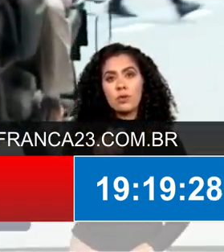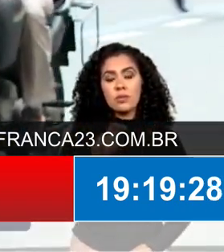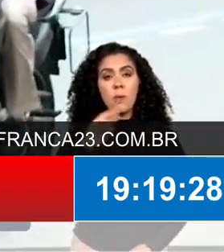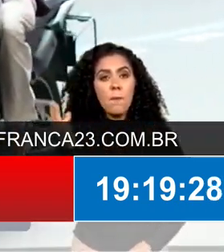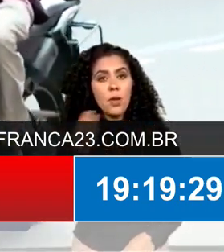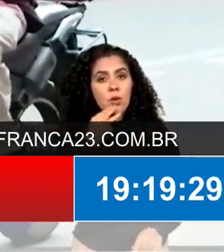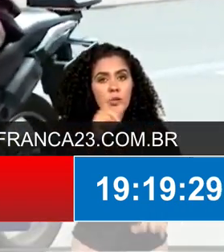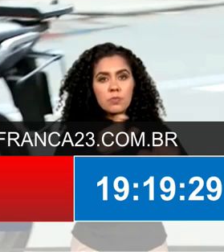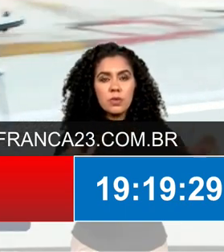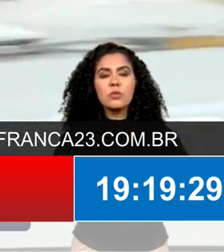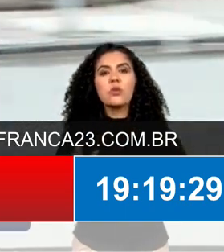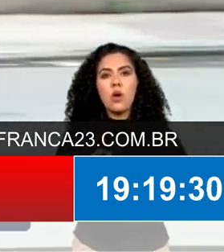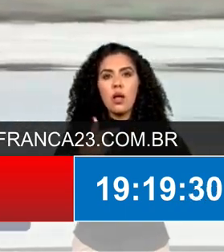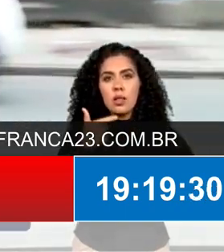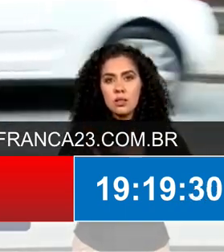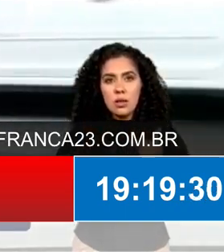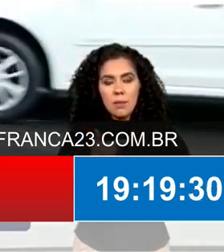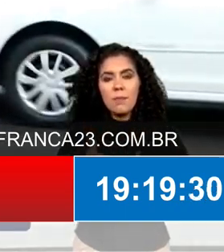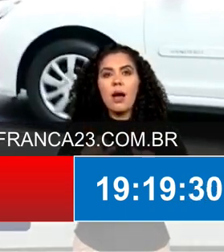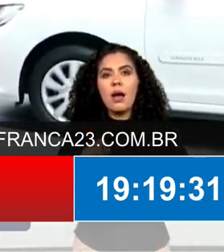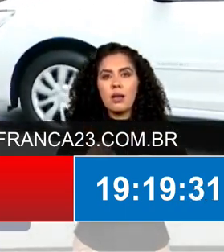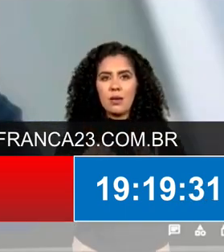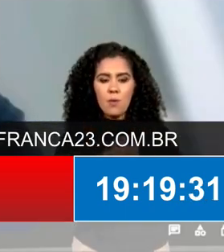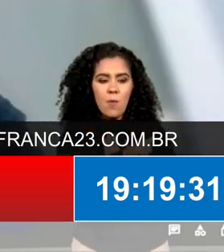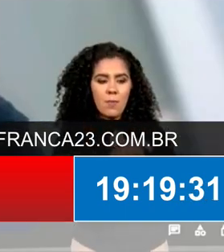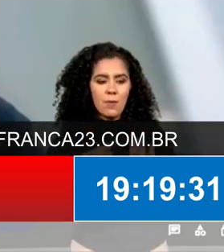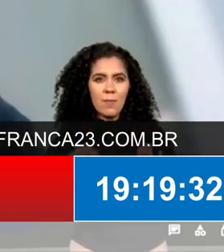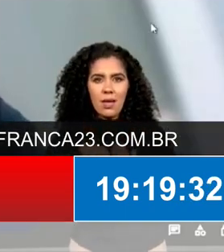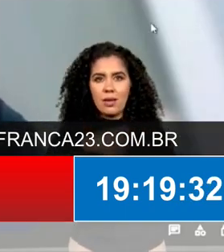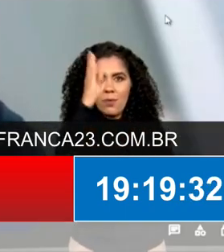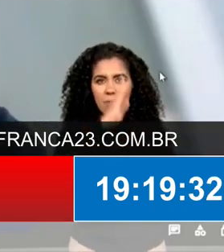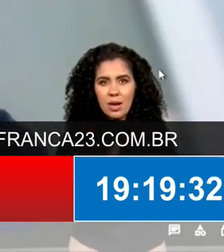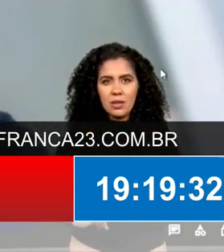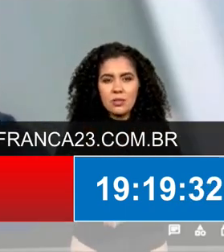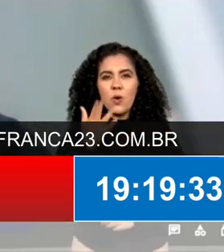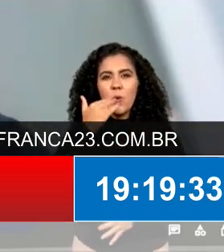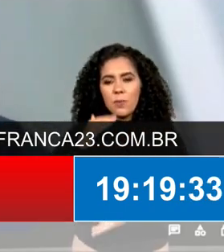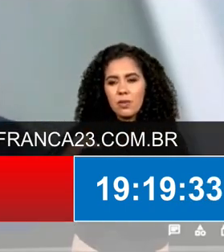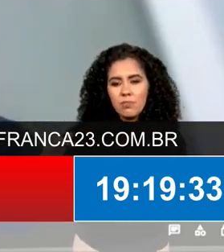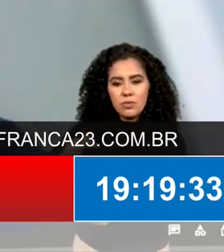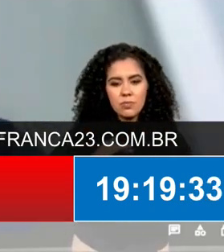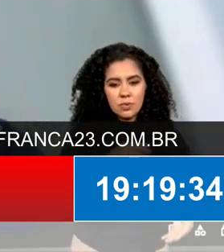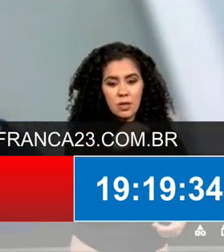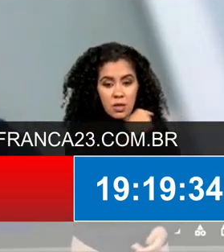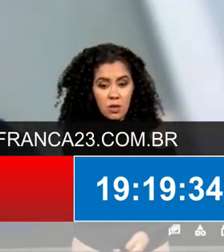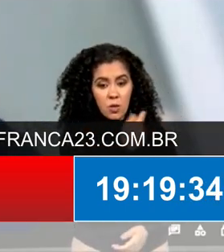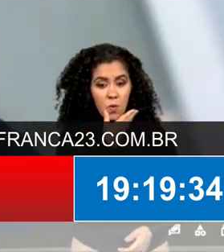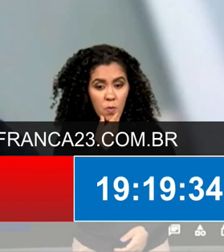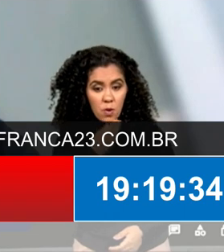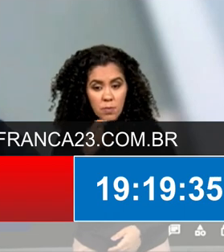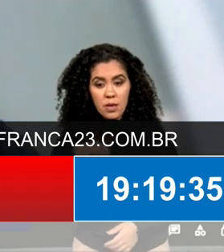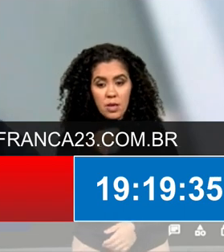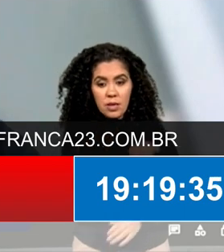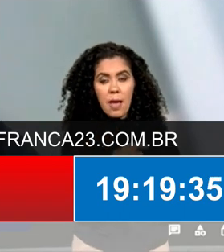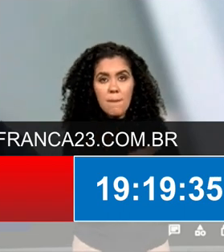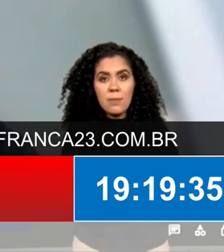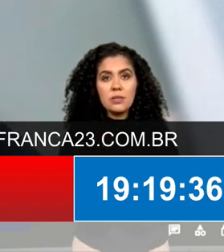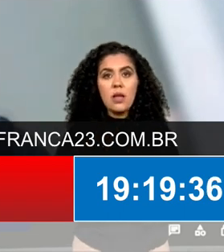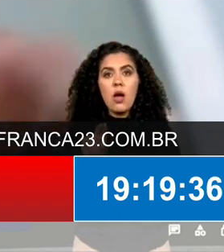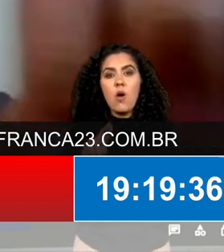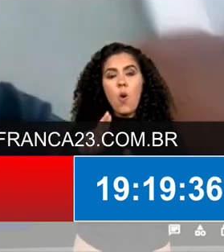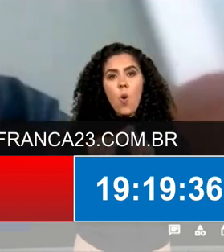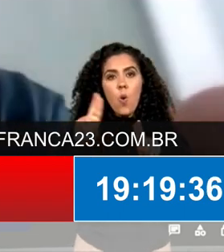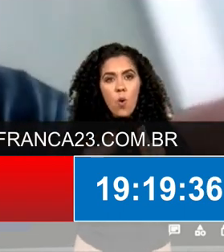pessoas trabalham com entregas por aplicativos no Brasil. Este pesquisador da UFRJ,